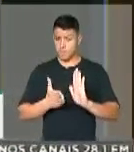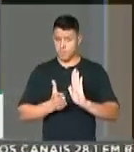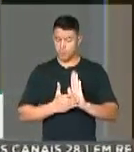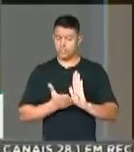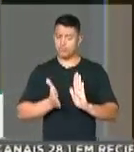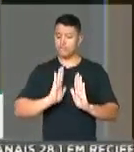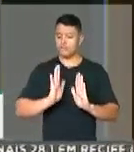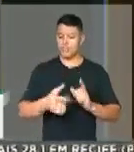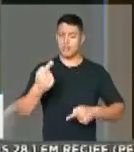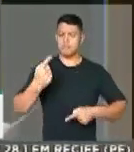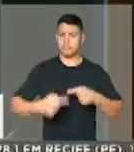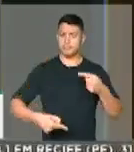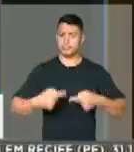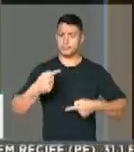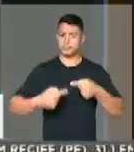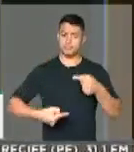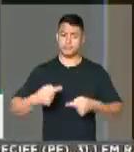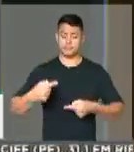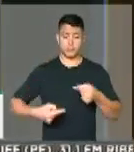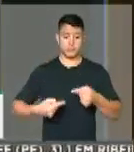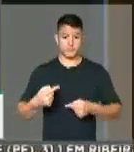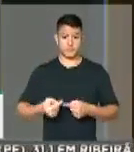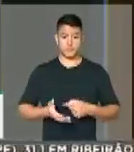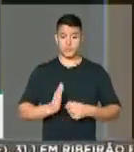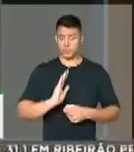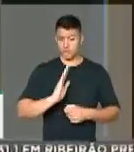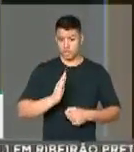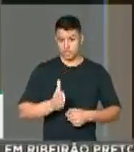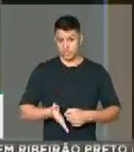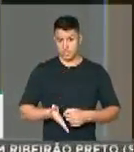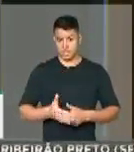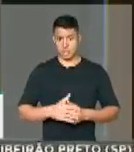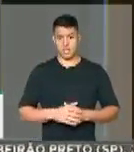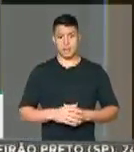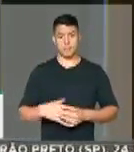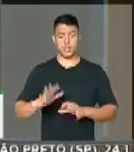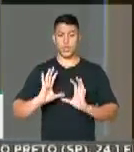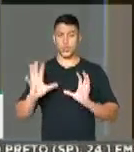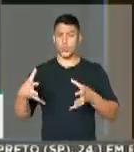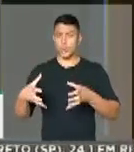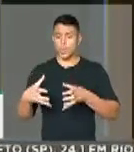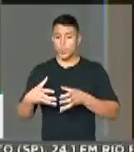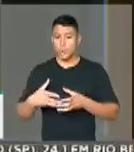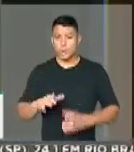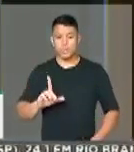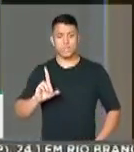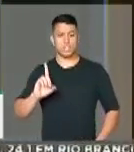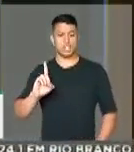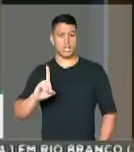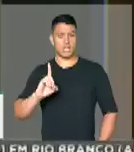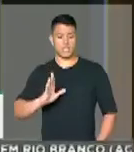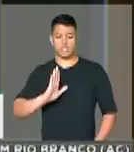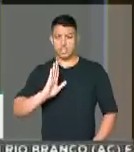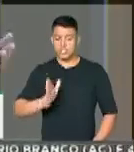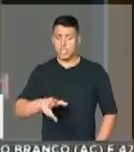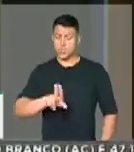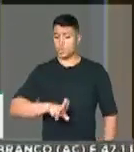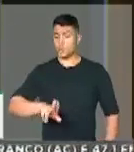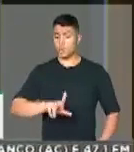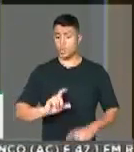muito discutida e utilizada por segmentos de extrema-direita no período da campanha eleitoral, mas